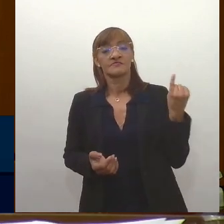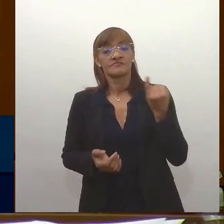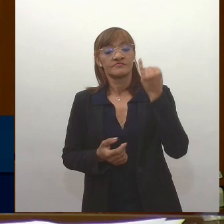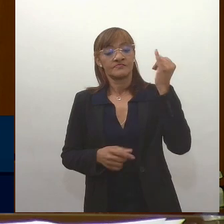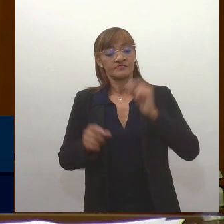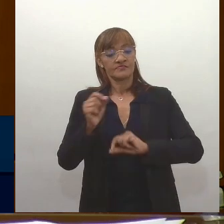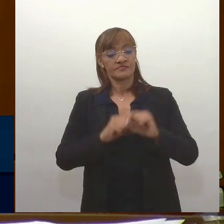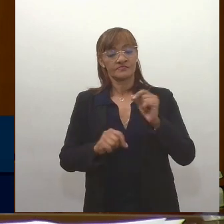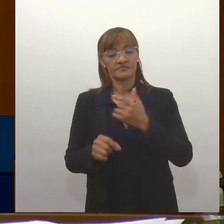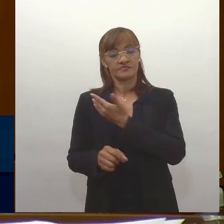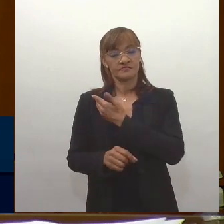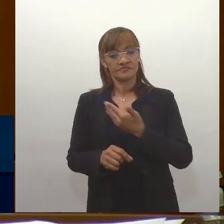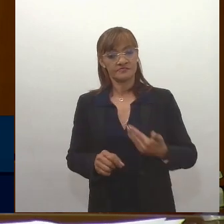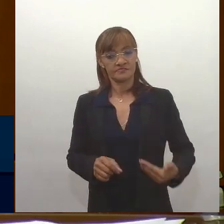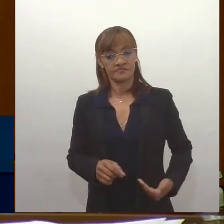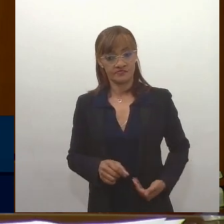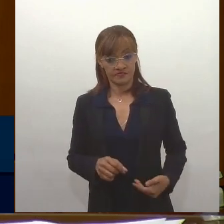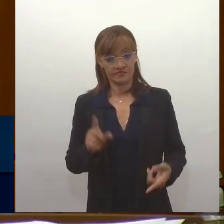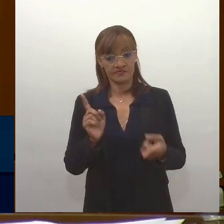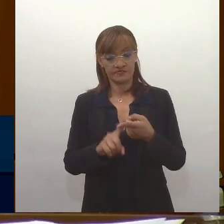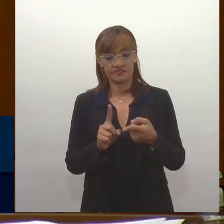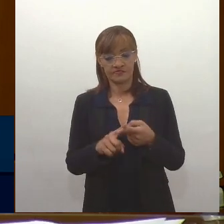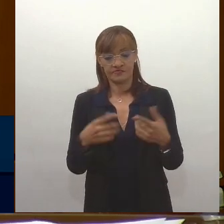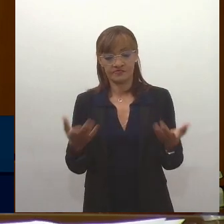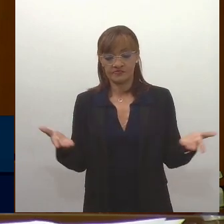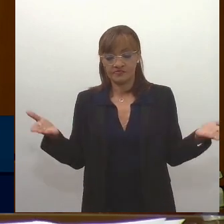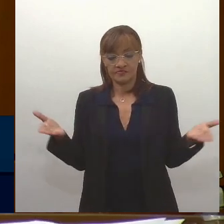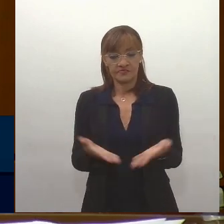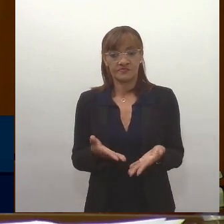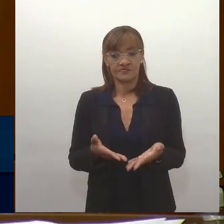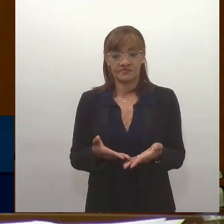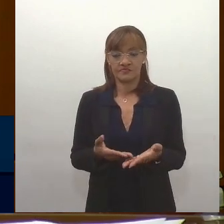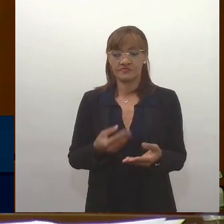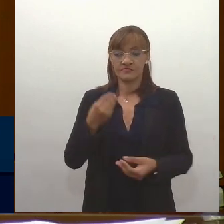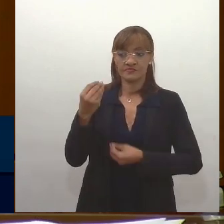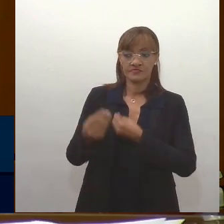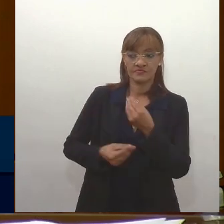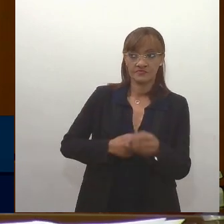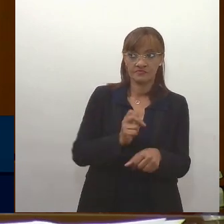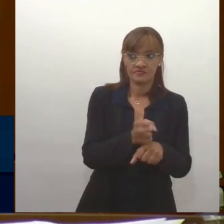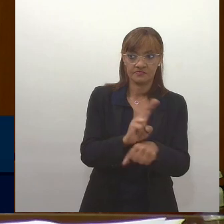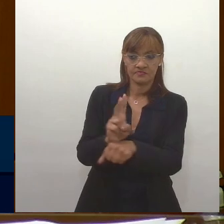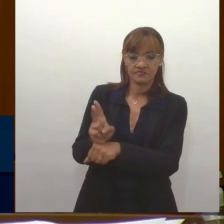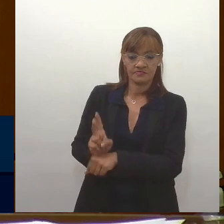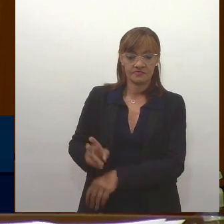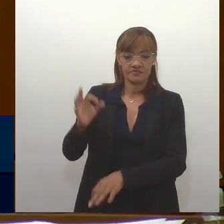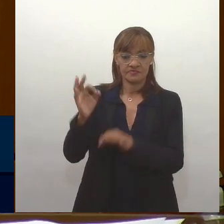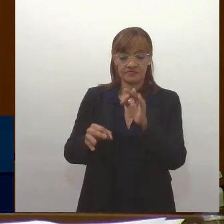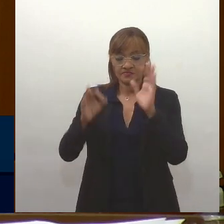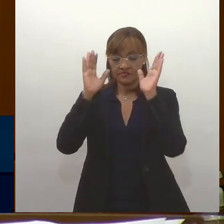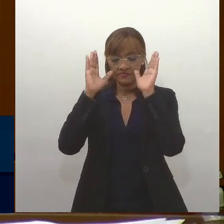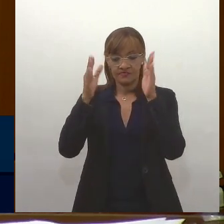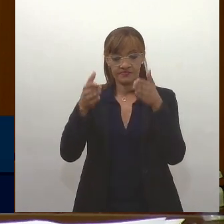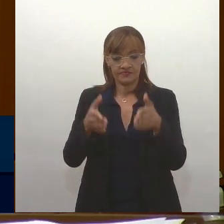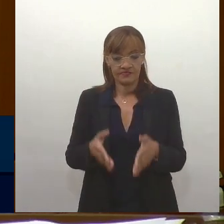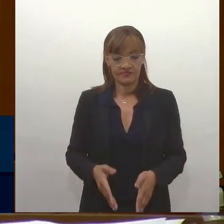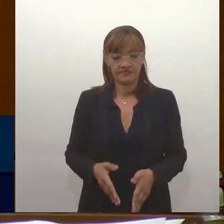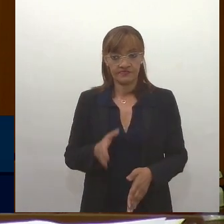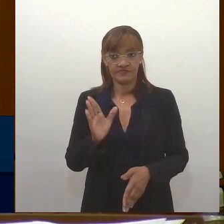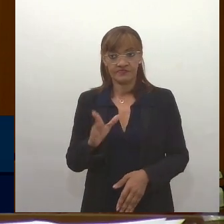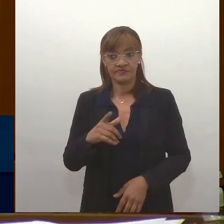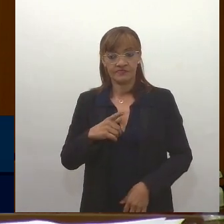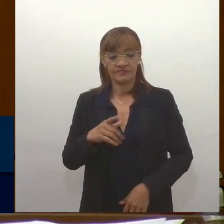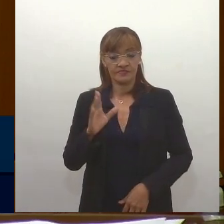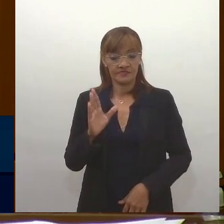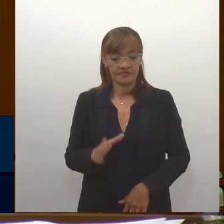tem também atuado na construção de medidas fiscais e jurídicas voltadas para a atração de investimentos e um dos principais